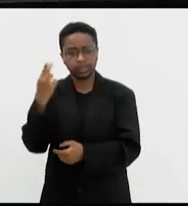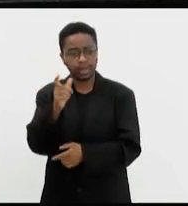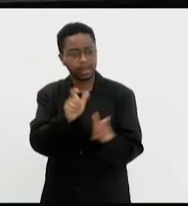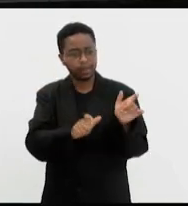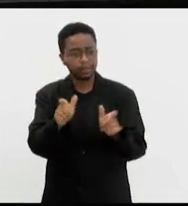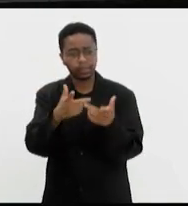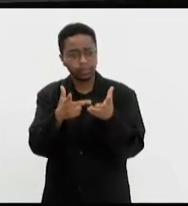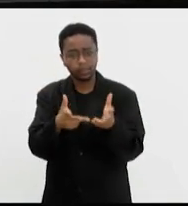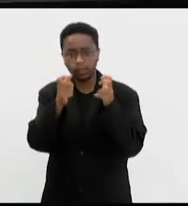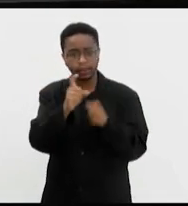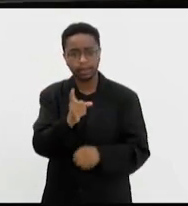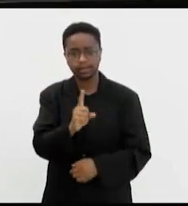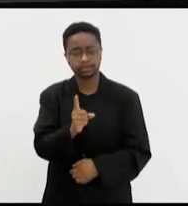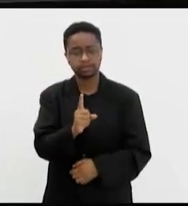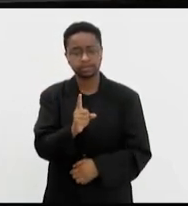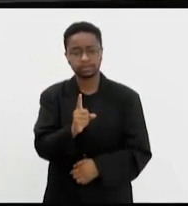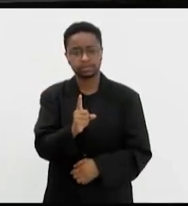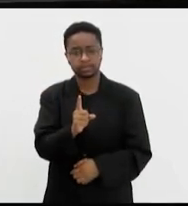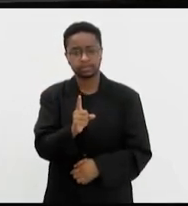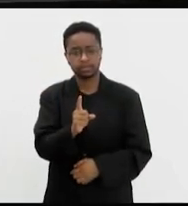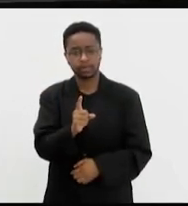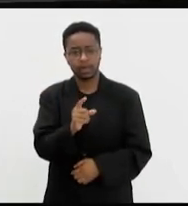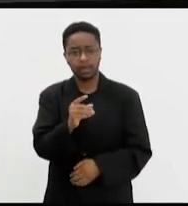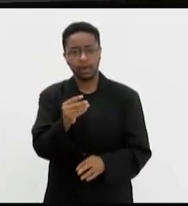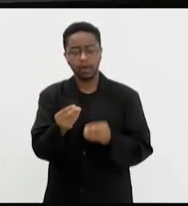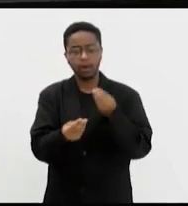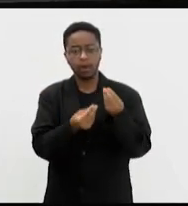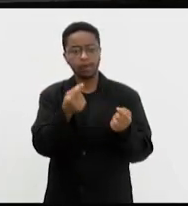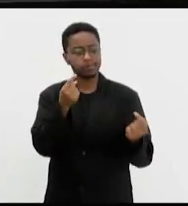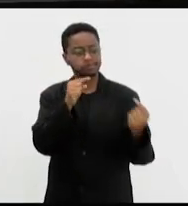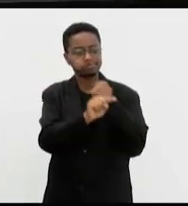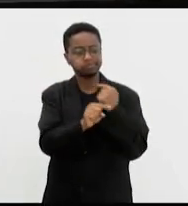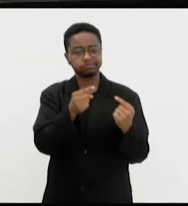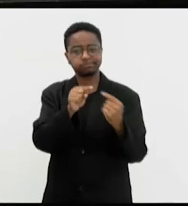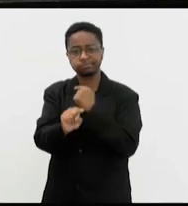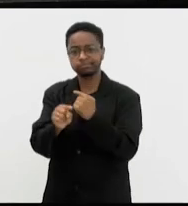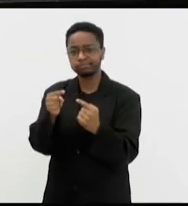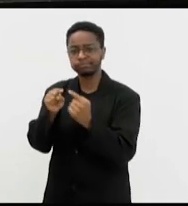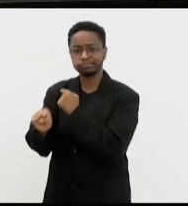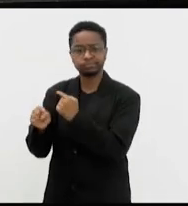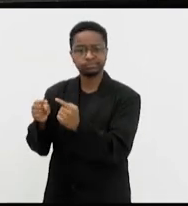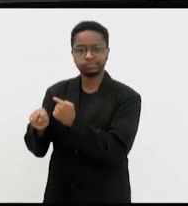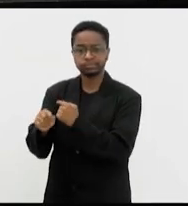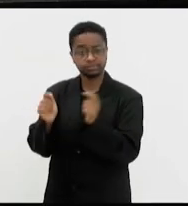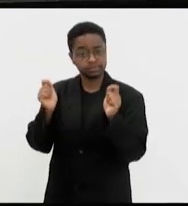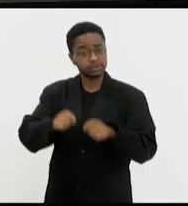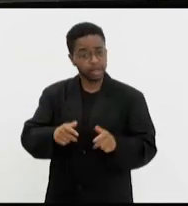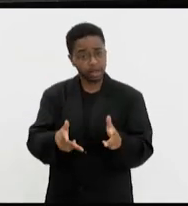percebam na melhor das hipóteses esta contradição palpável